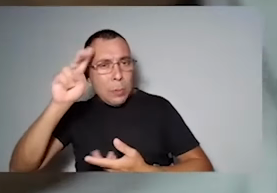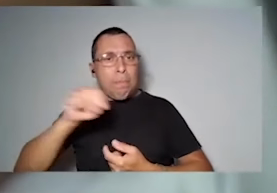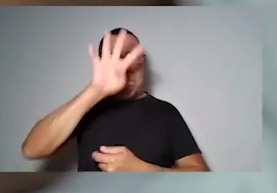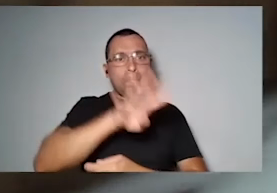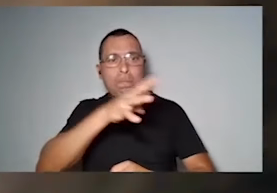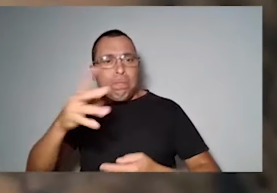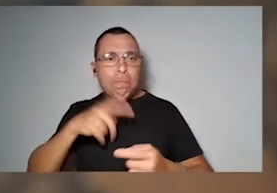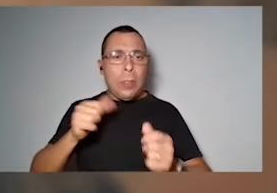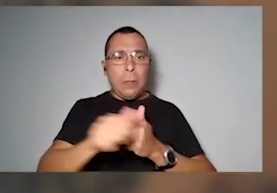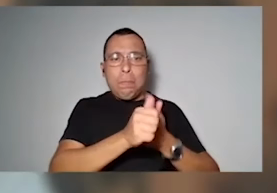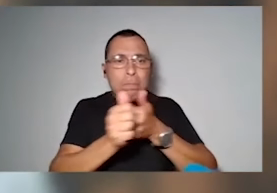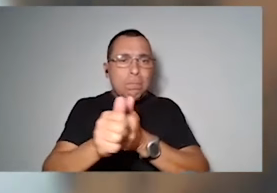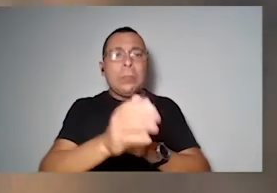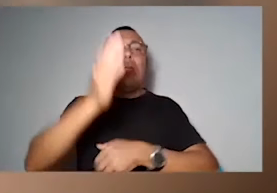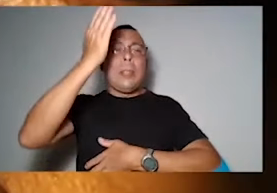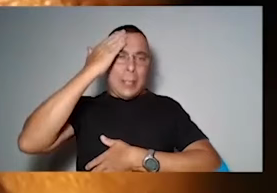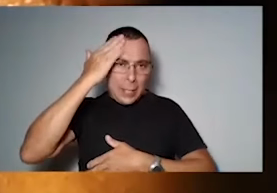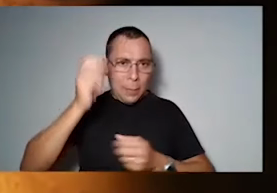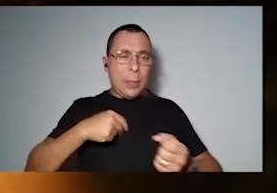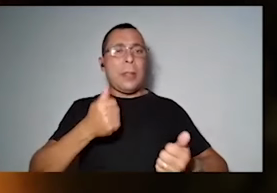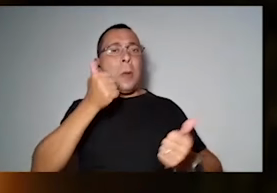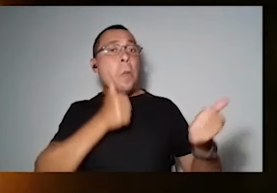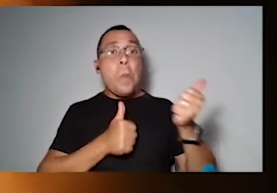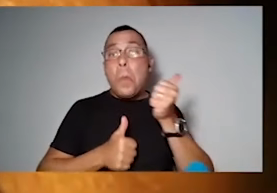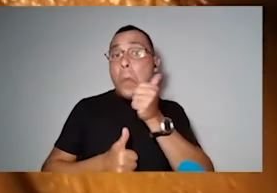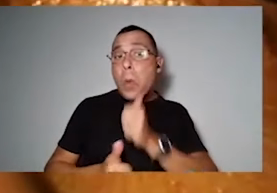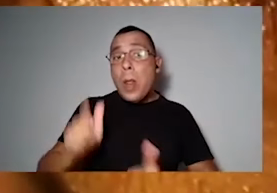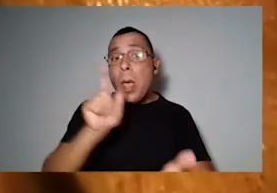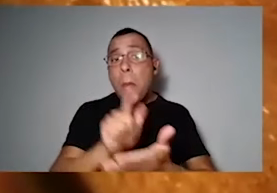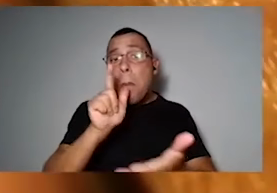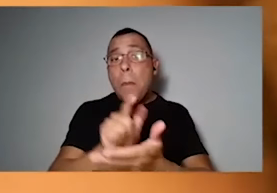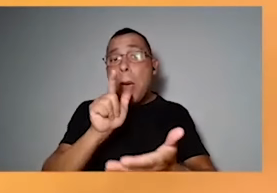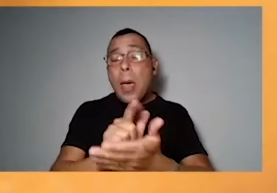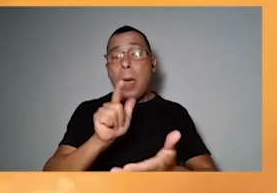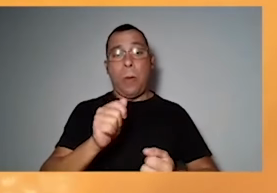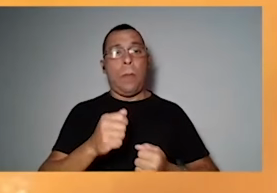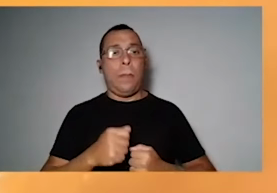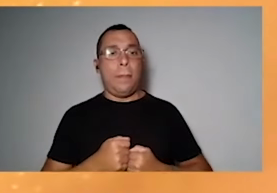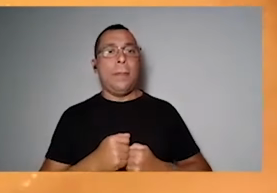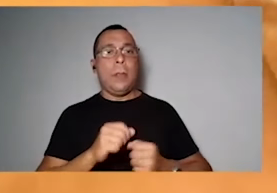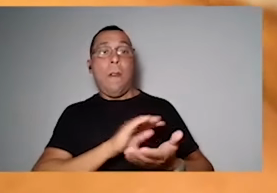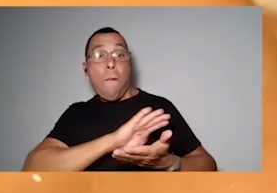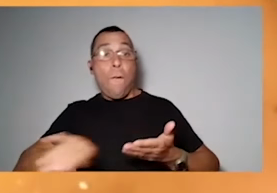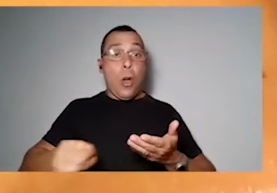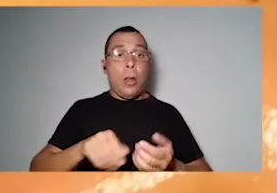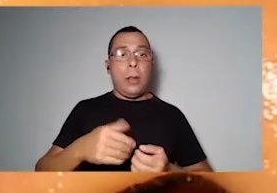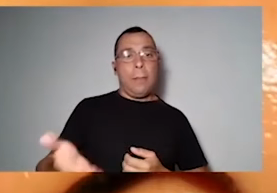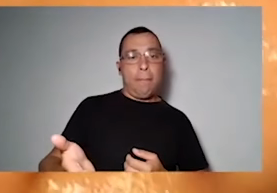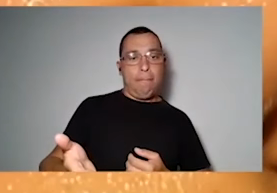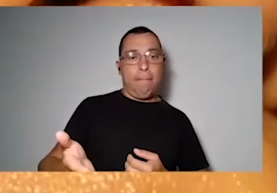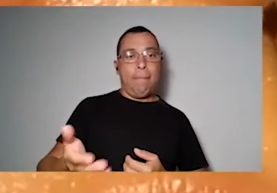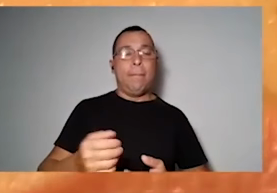passar do calendário demarca a minha trajetória. Sou mulher de papel, no papel e fora